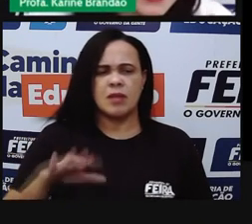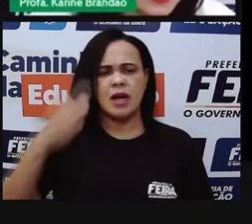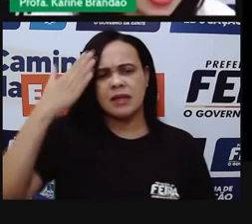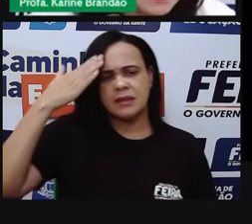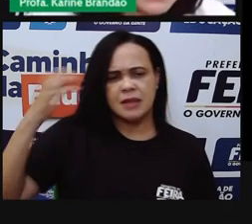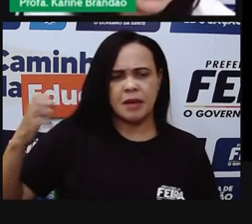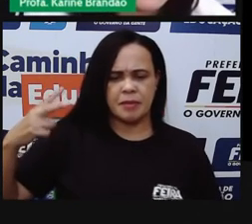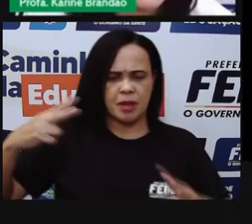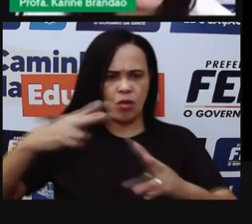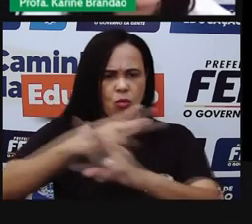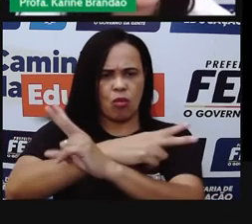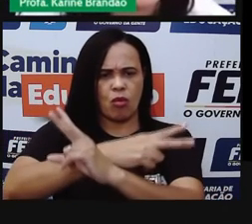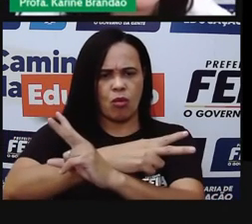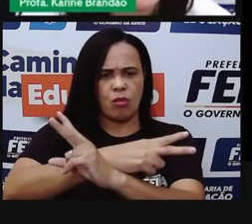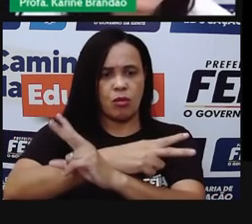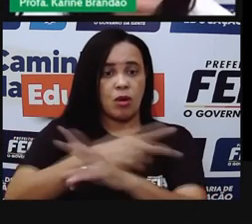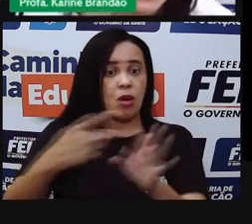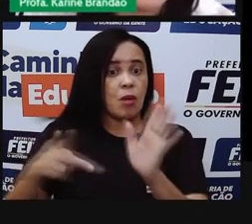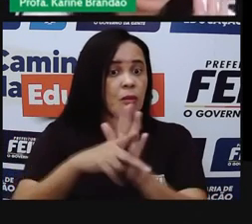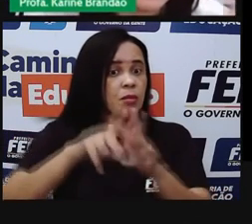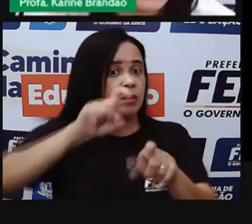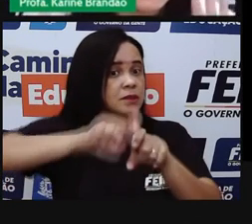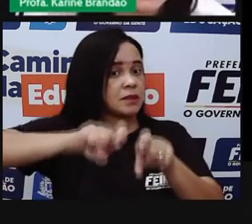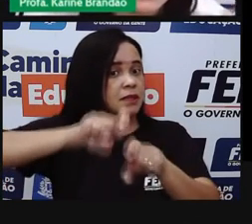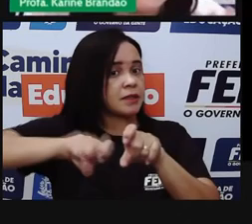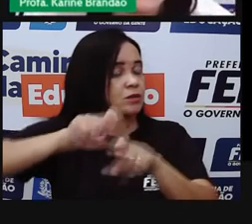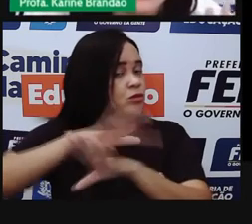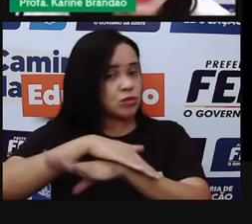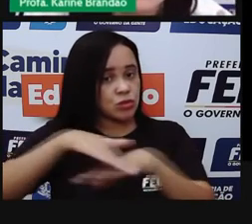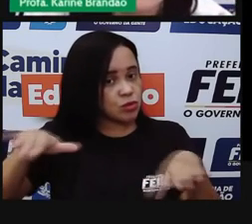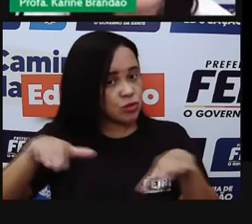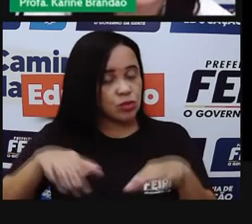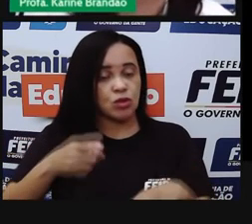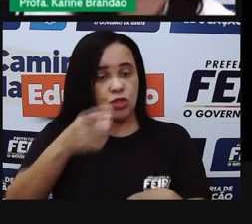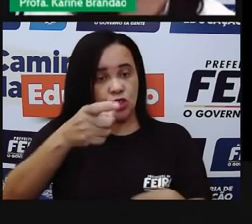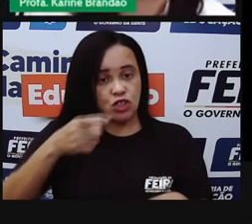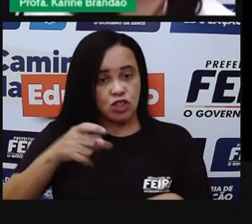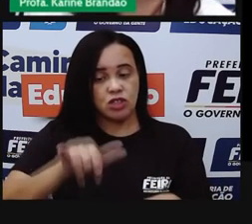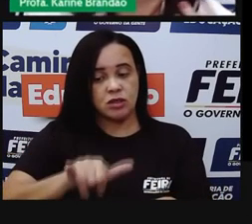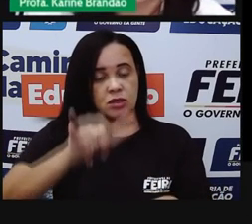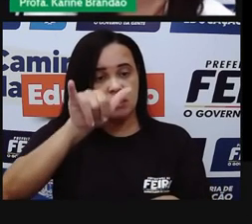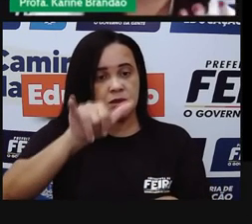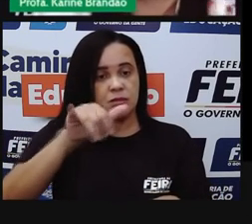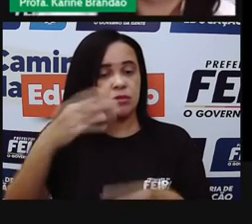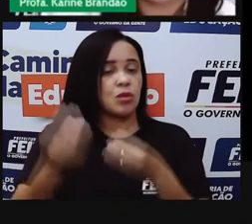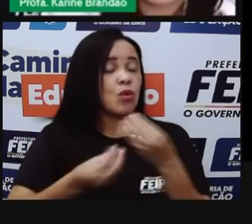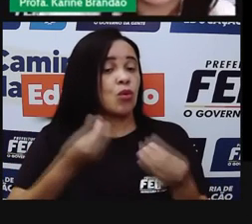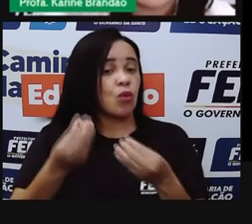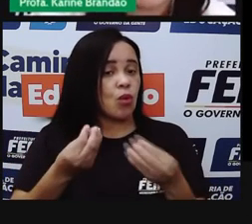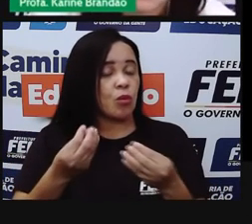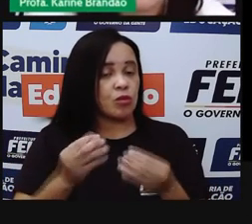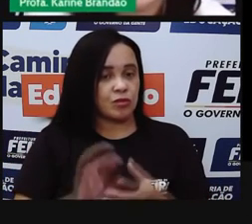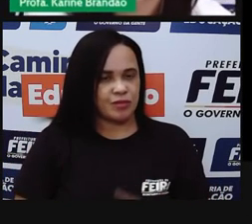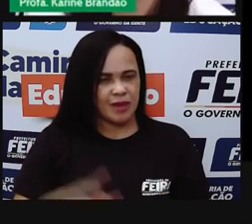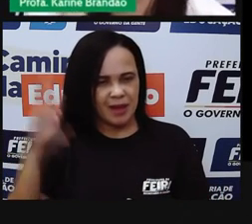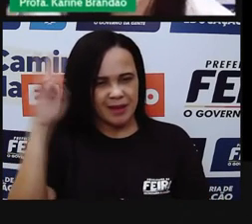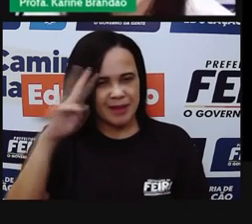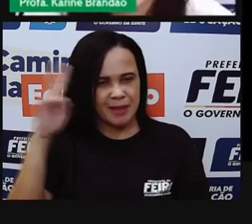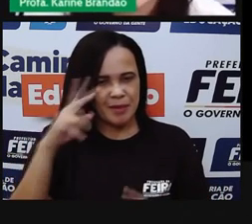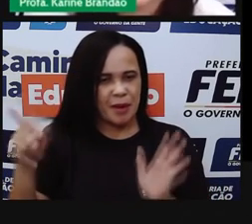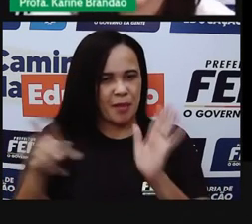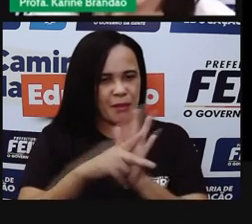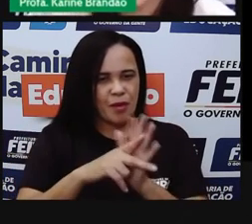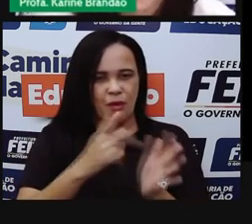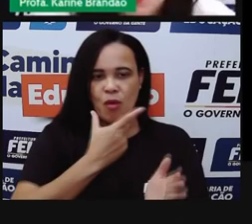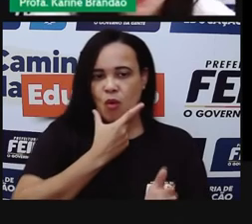cromossomo sexual, pensando aqui só no cromossomo sexual, só no X e no Y, certo? Que é o que define o macho e a fêmea. As